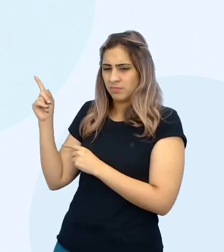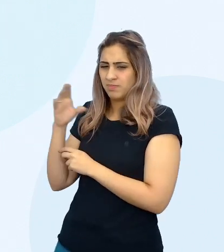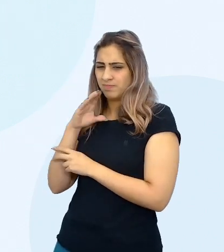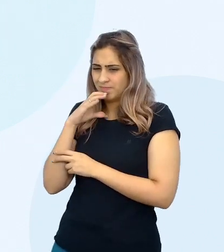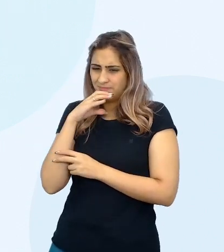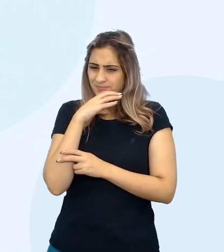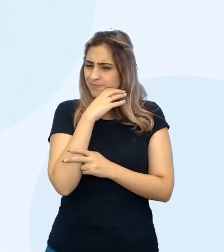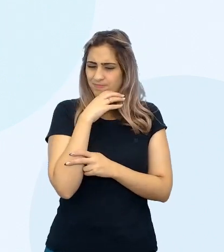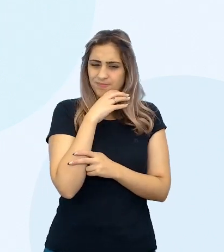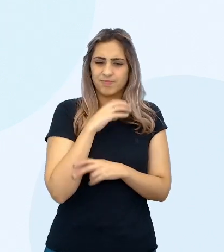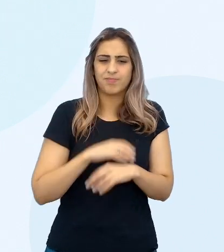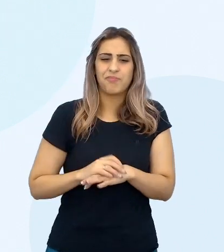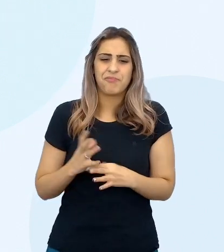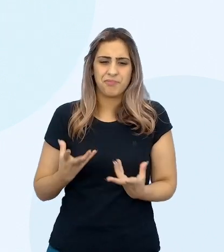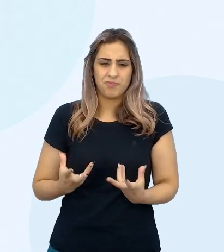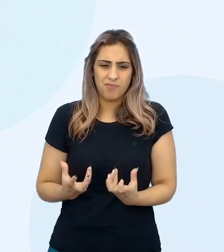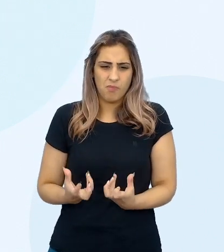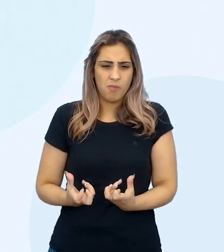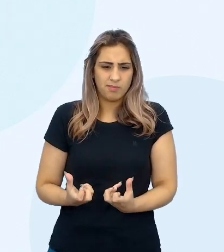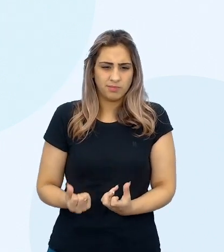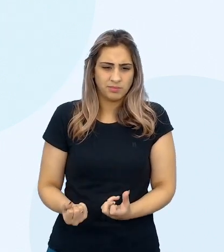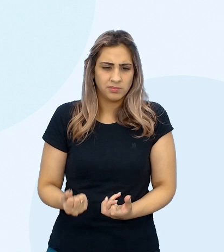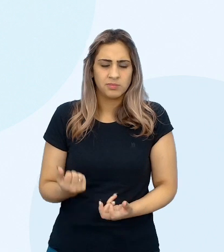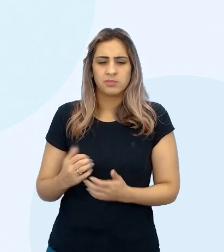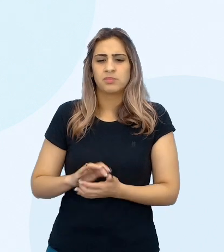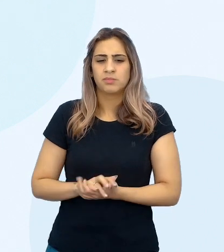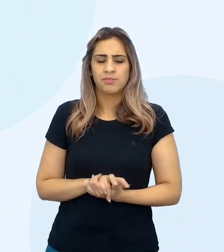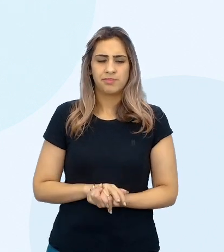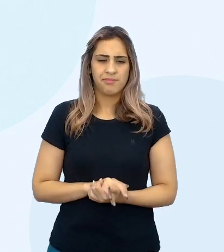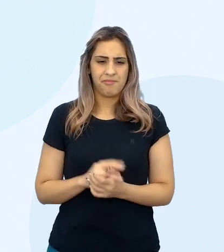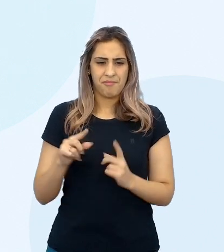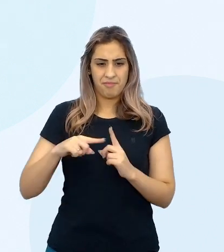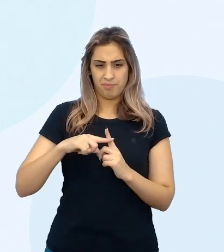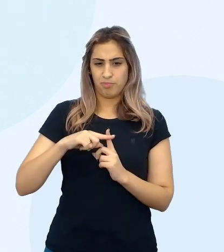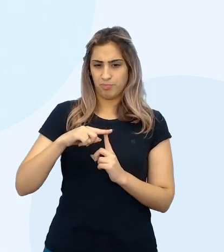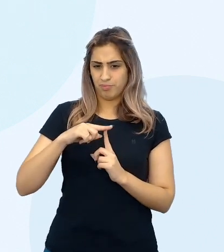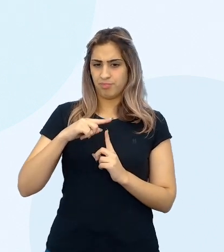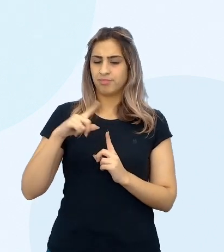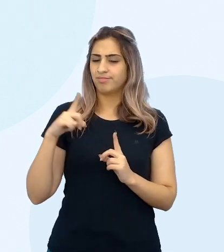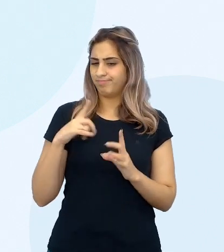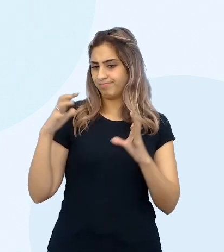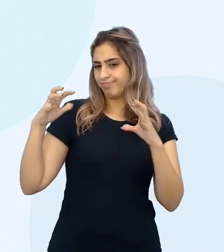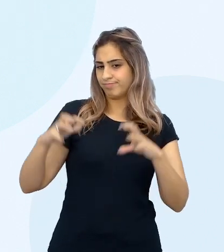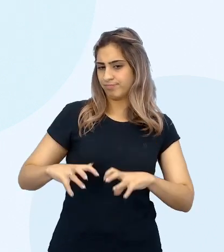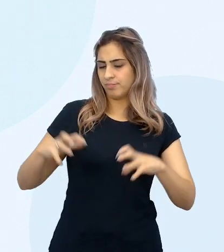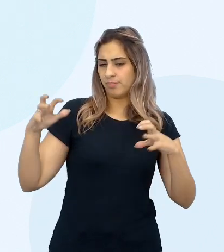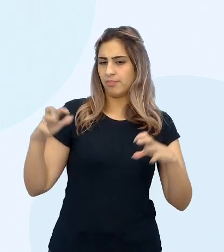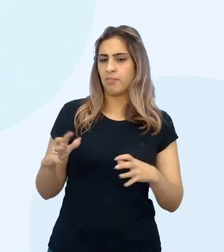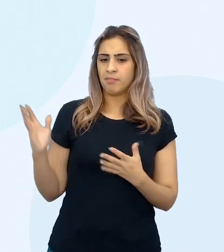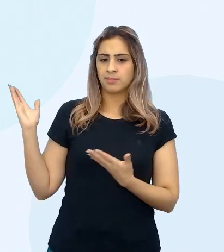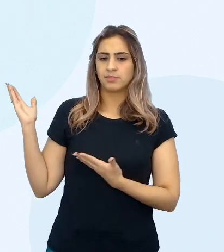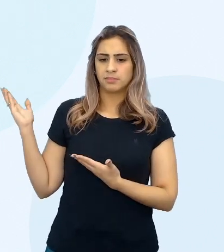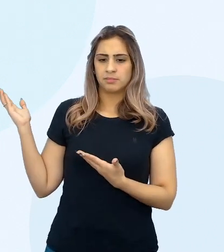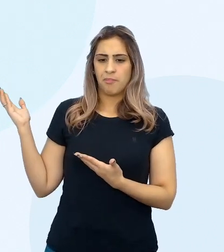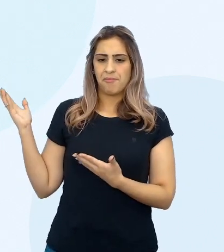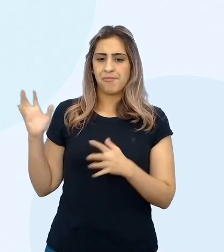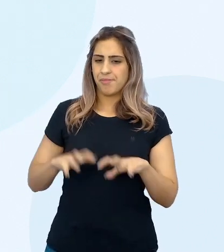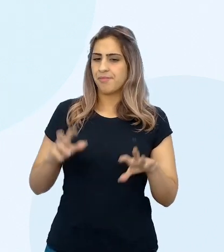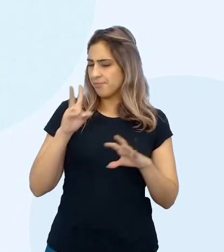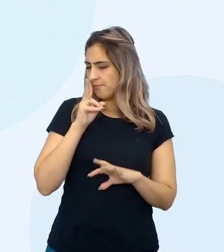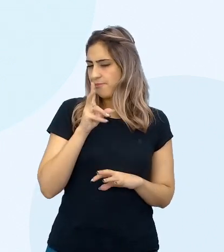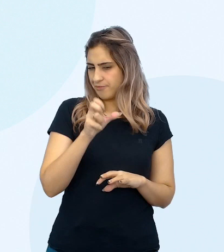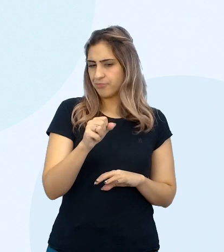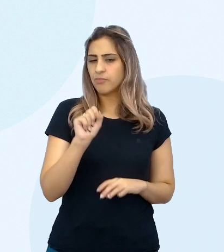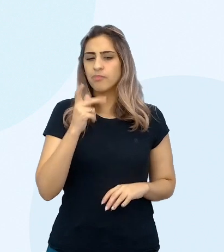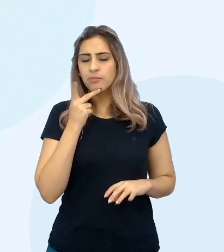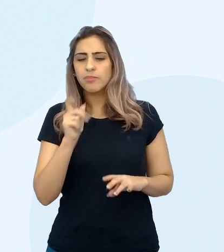né, aquele solo rachado, o termômetro com uma temperatura bem alta. E tem aí chuva. Tem lá a árvorezinha, mas tá chovendo forte. Pra